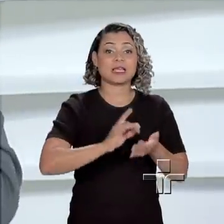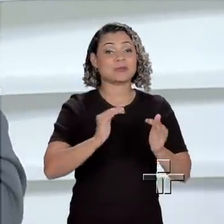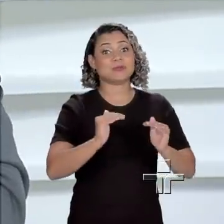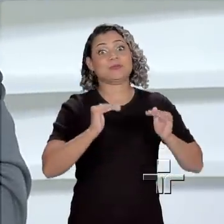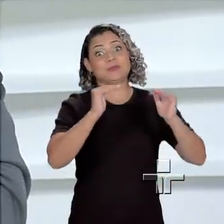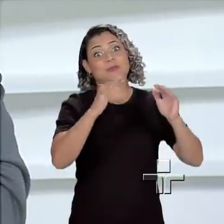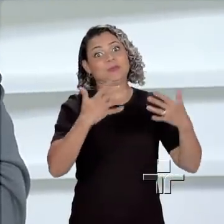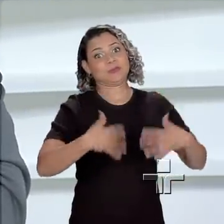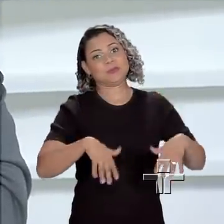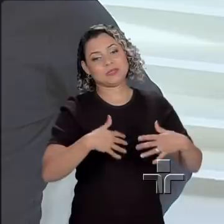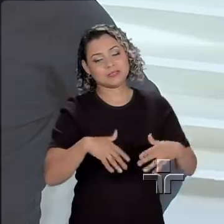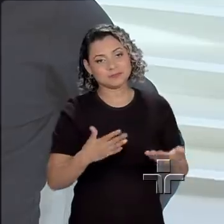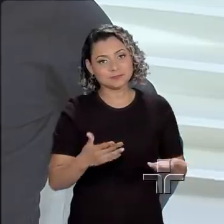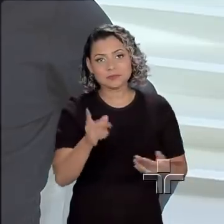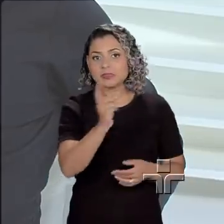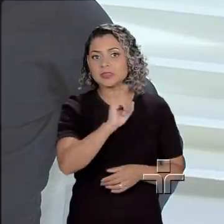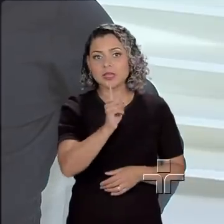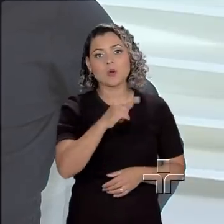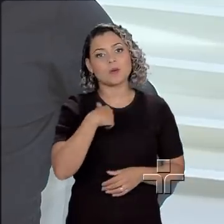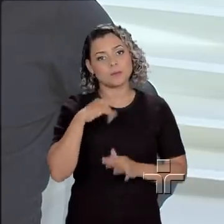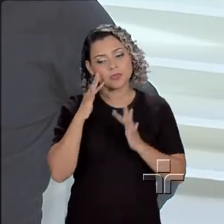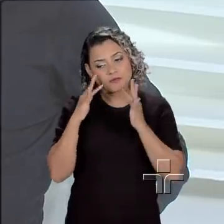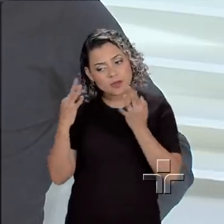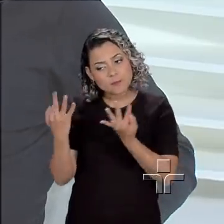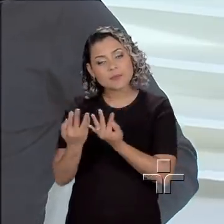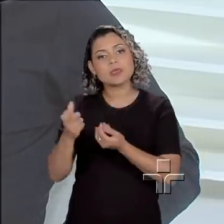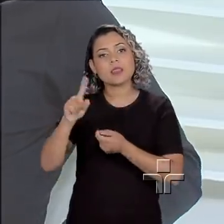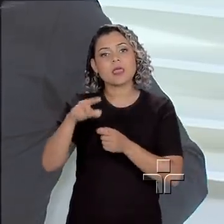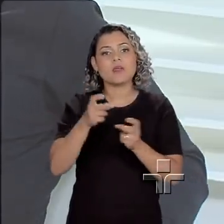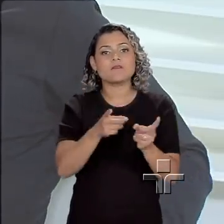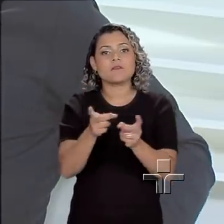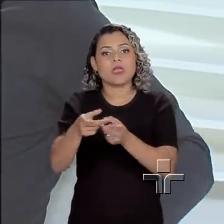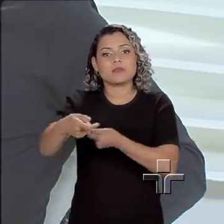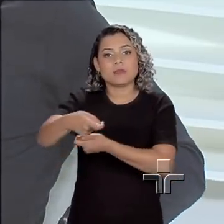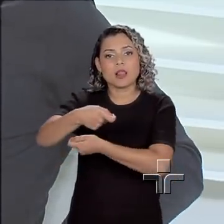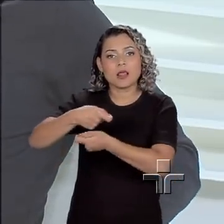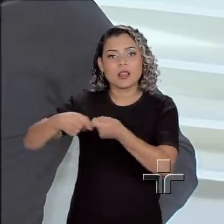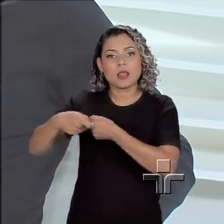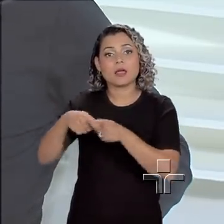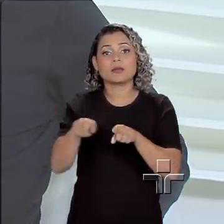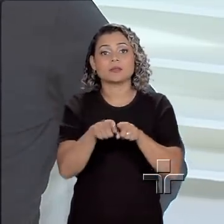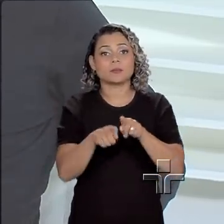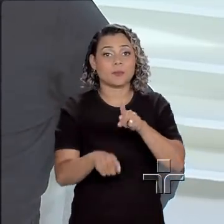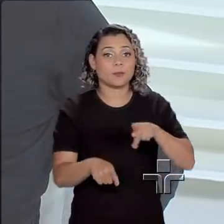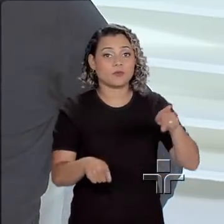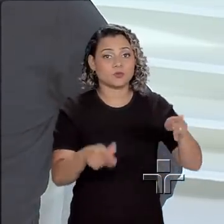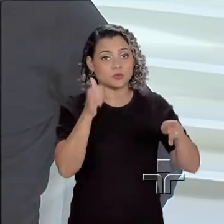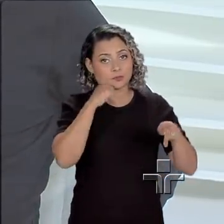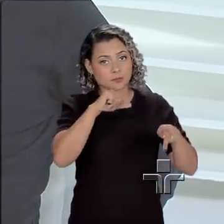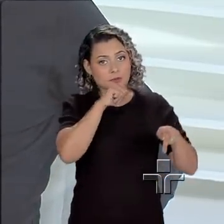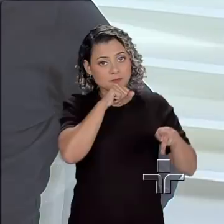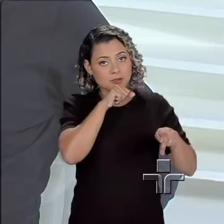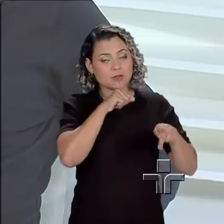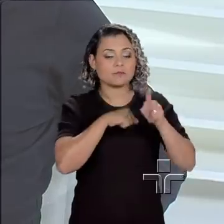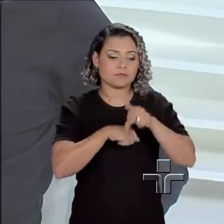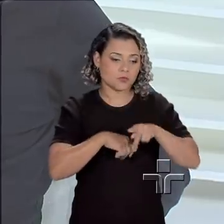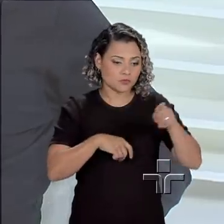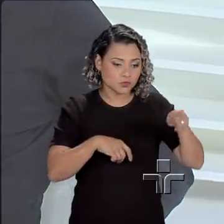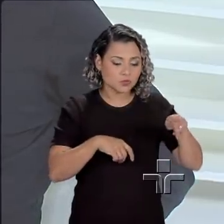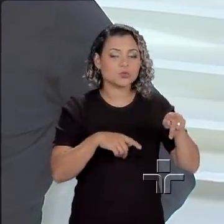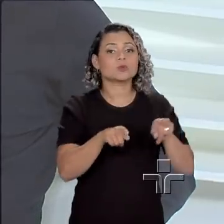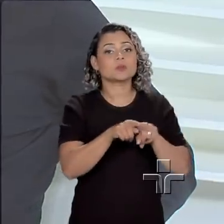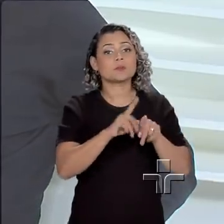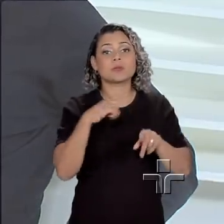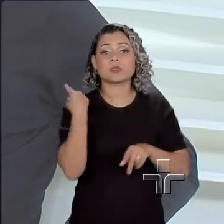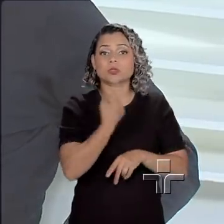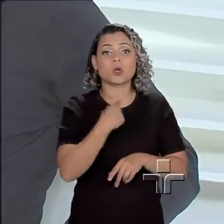assim. Eu venho de uma família de comerciário e professora, minha mãe é professora. E a gente